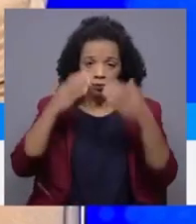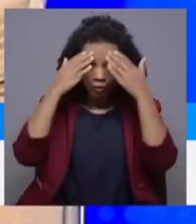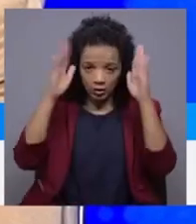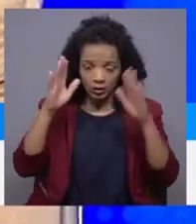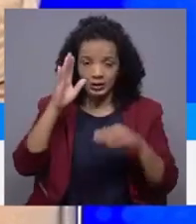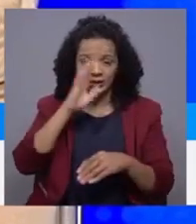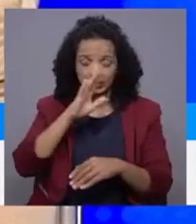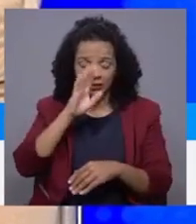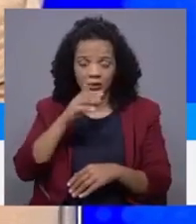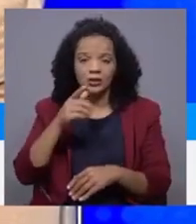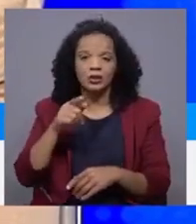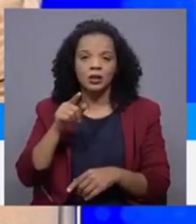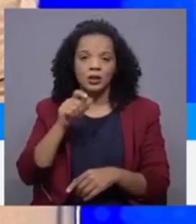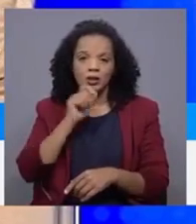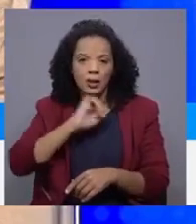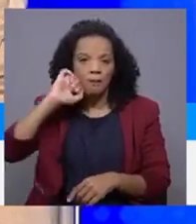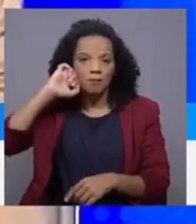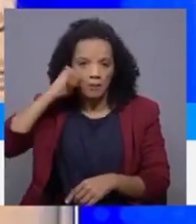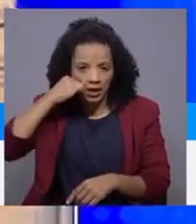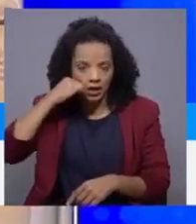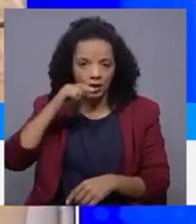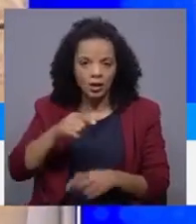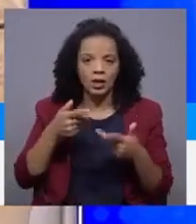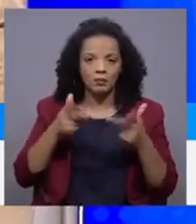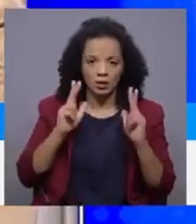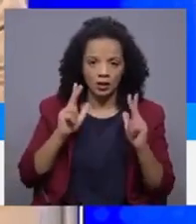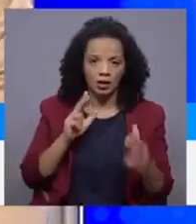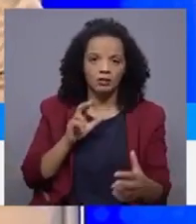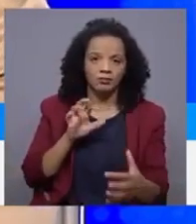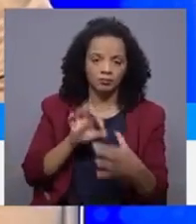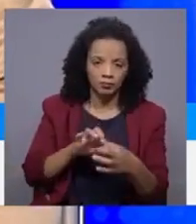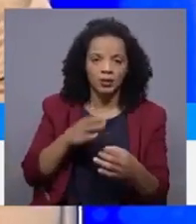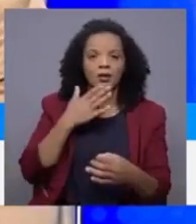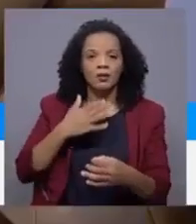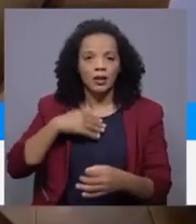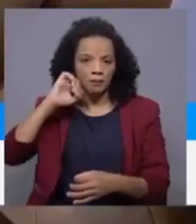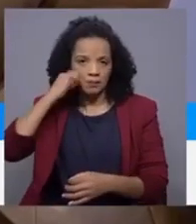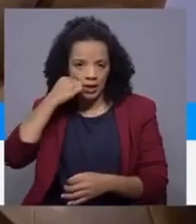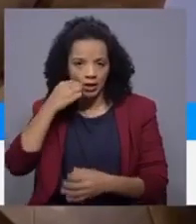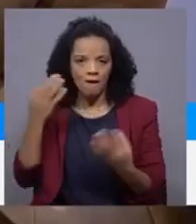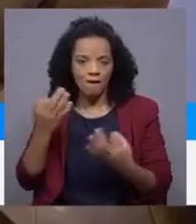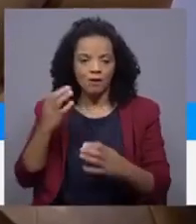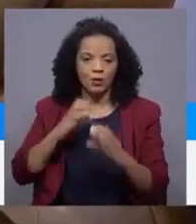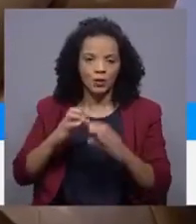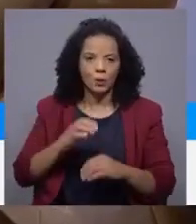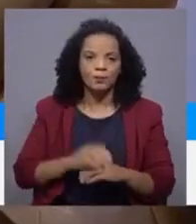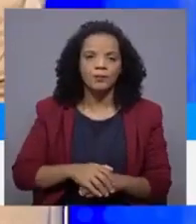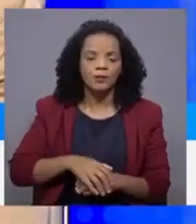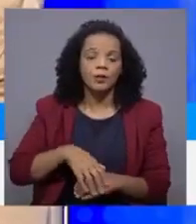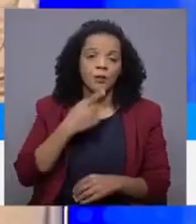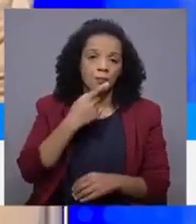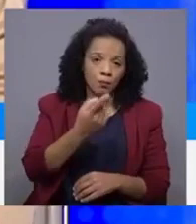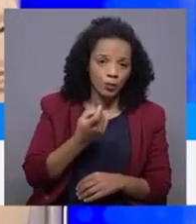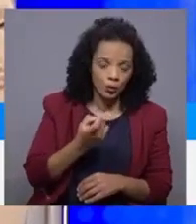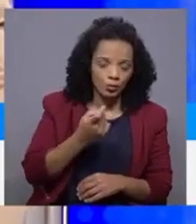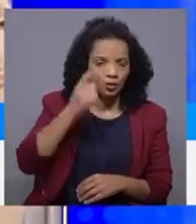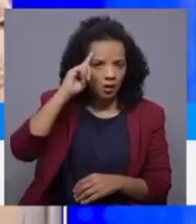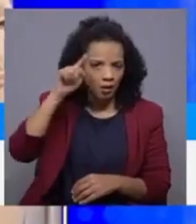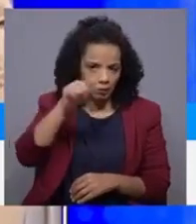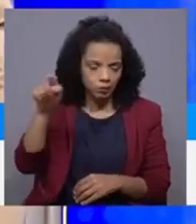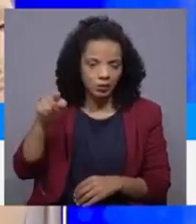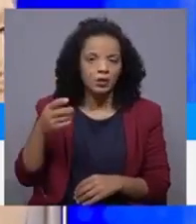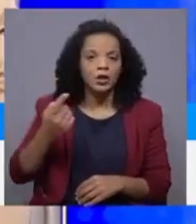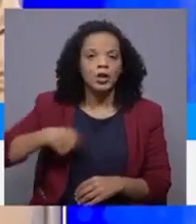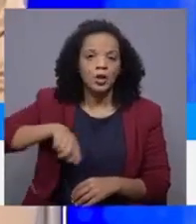à liberdade de imprensa é um ataque à nossa democracia. Vamos à pergunta. Relativamente à questão que me coloca, como sabe, o PAN tem defendido que devemos taxar as